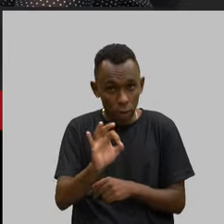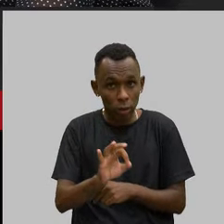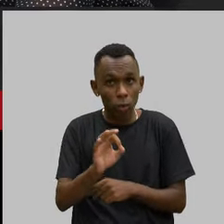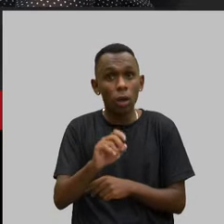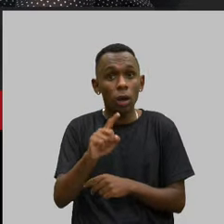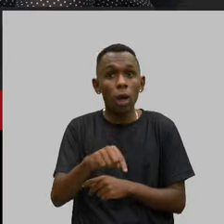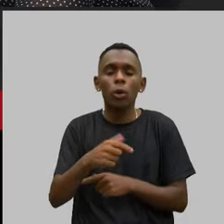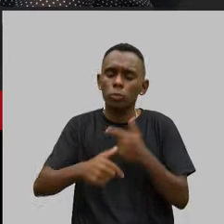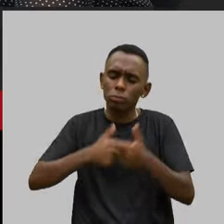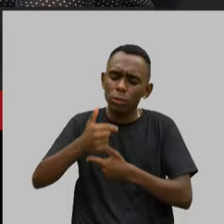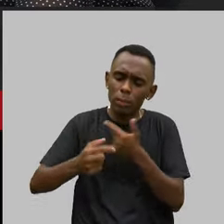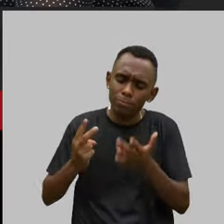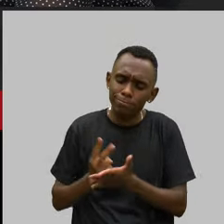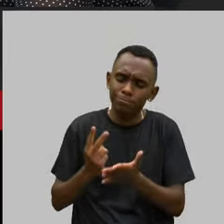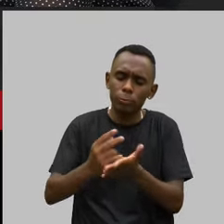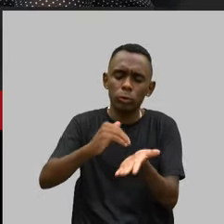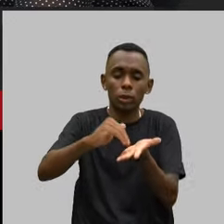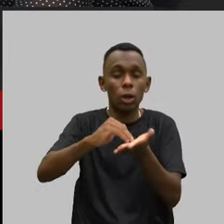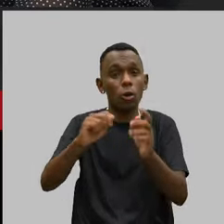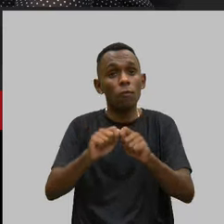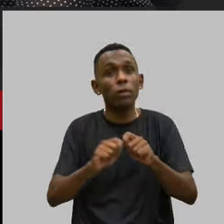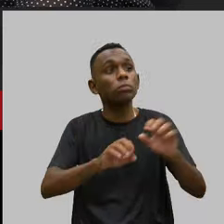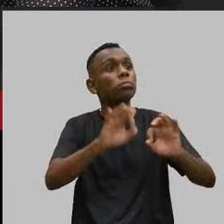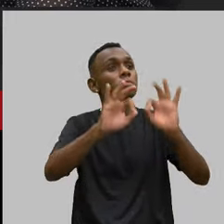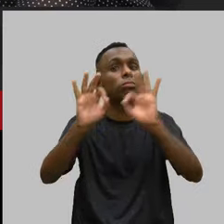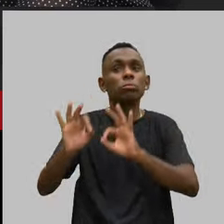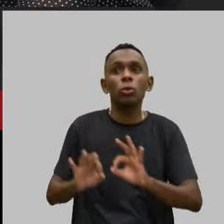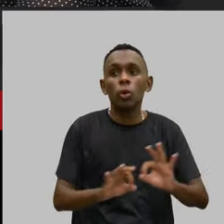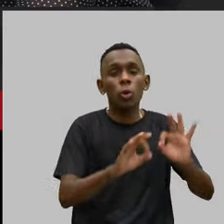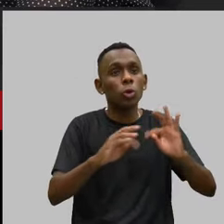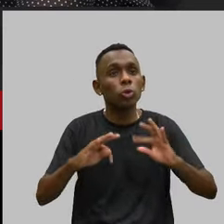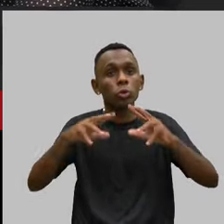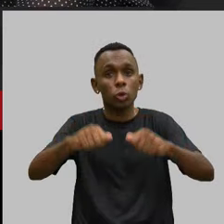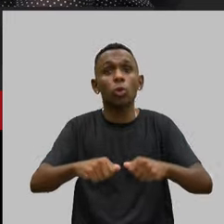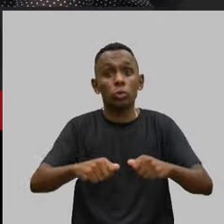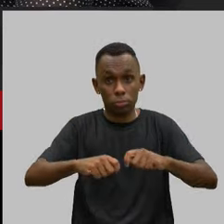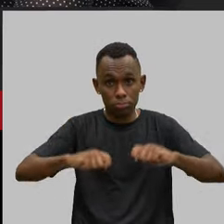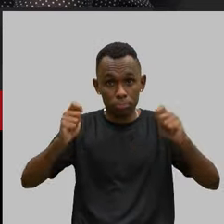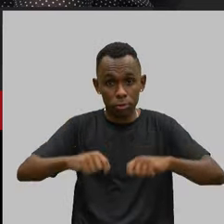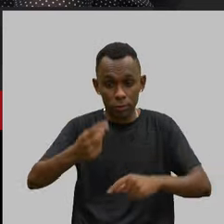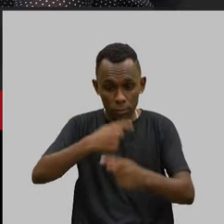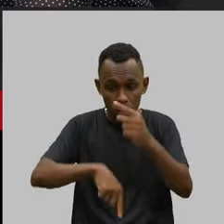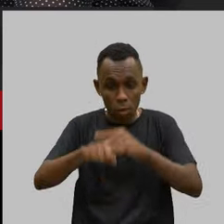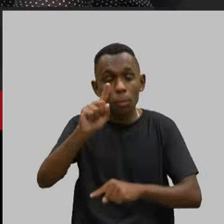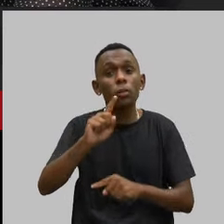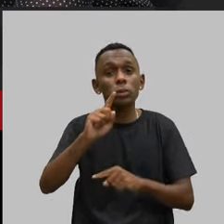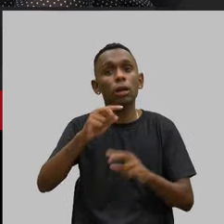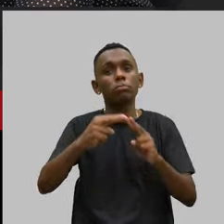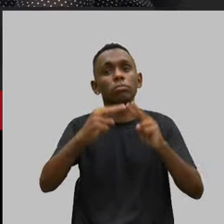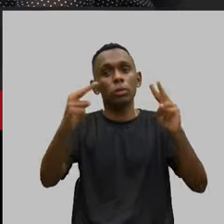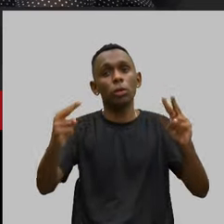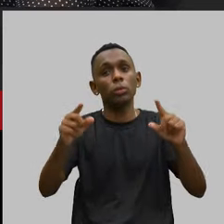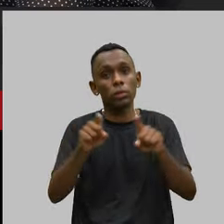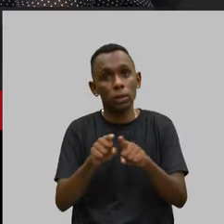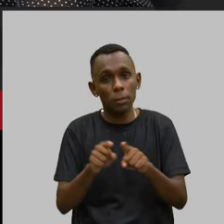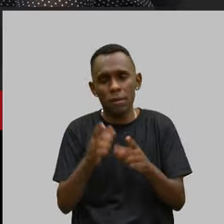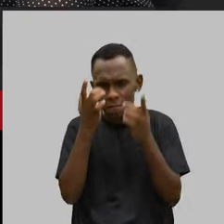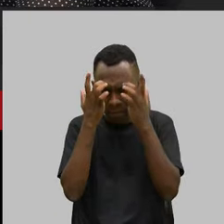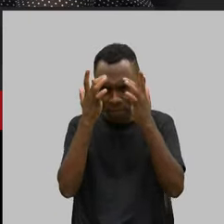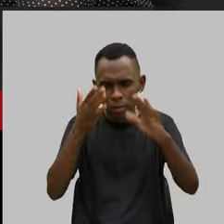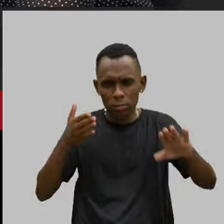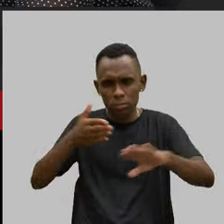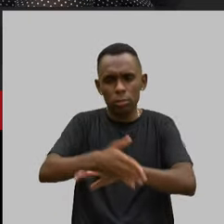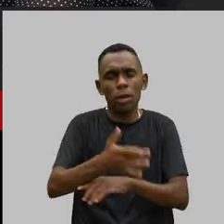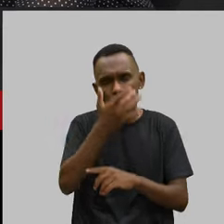trabalho constante que a secretaria faz um mapeamento de todos os serviços que podem ser transformados também em digital para poder facilitar o acesso do